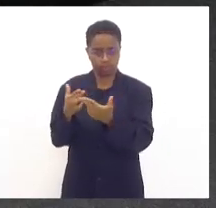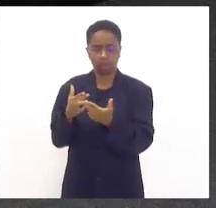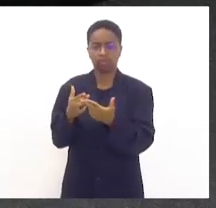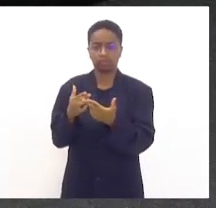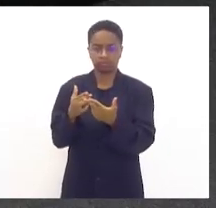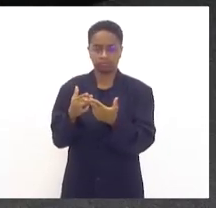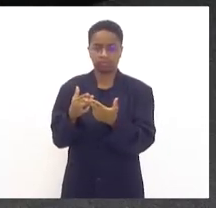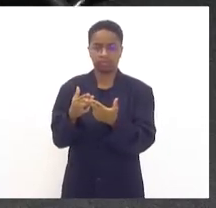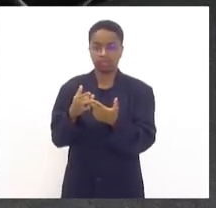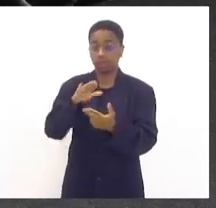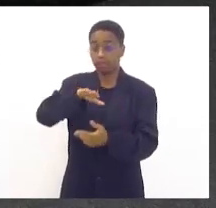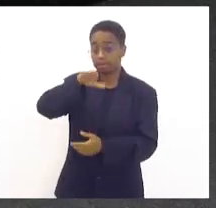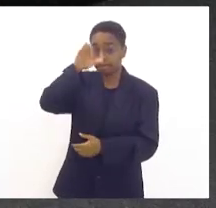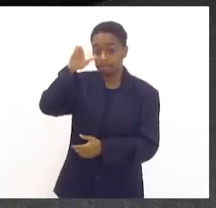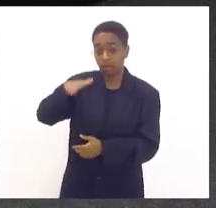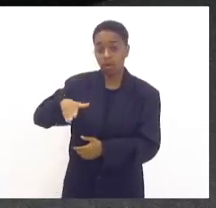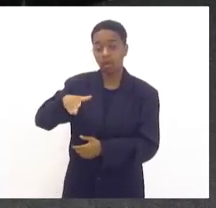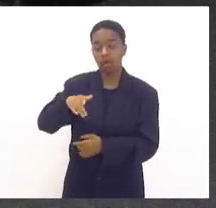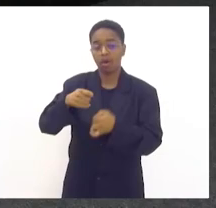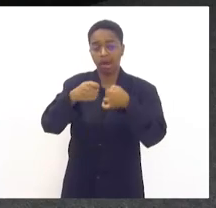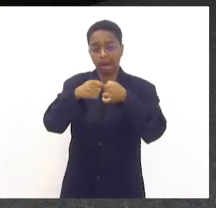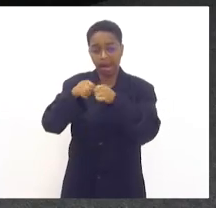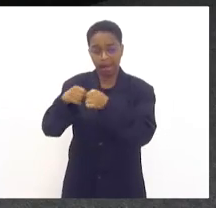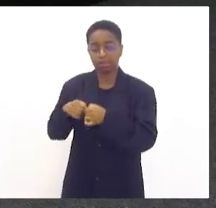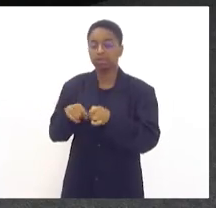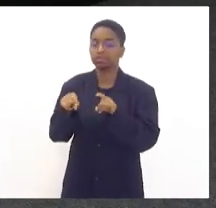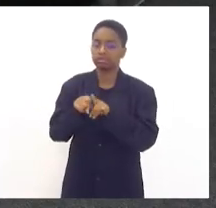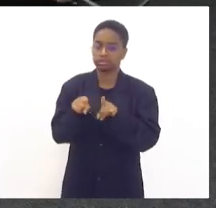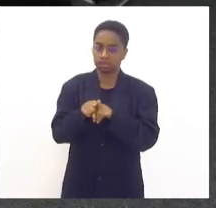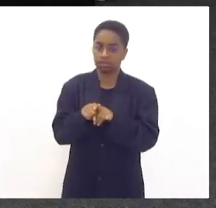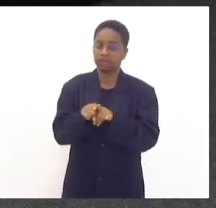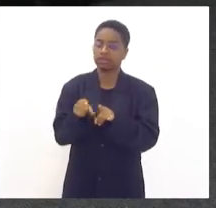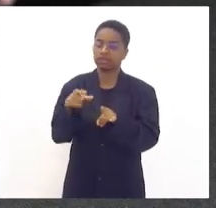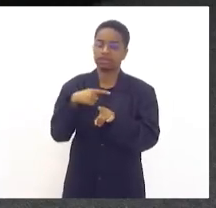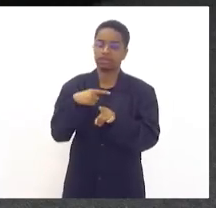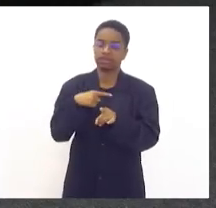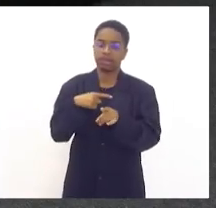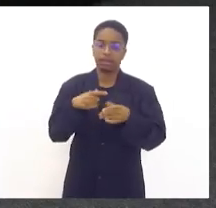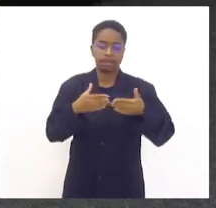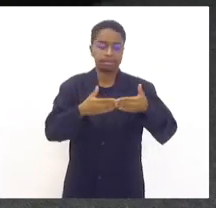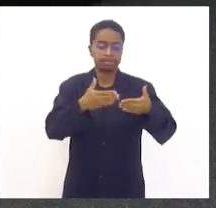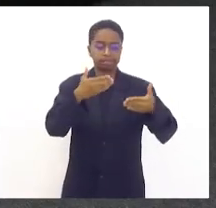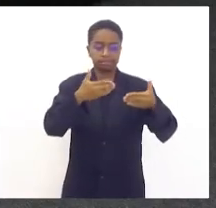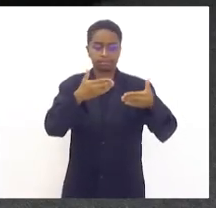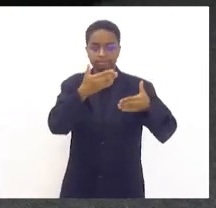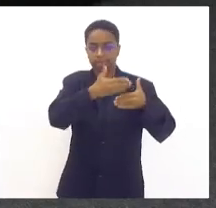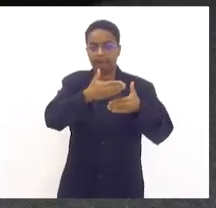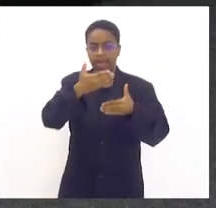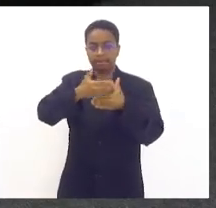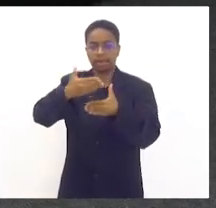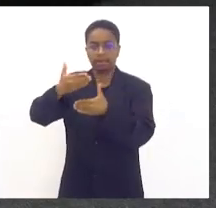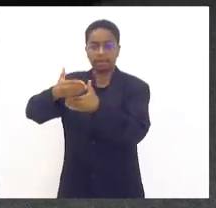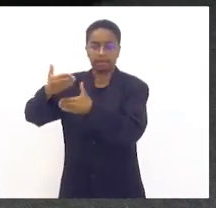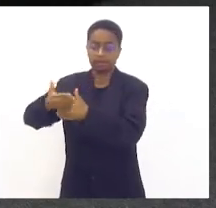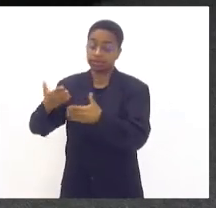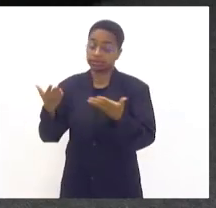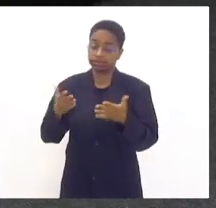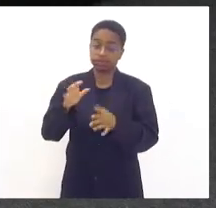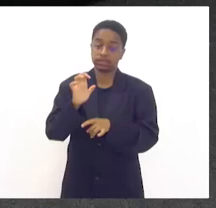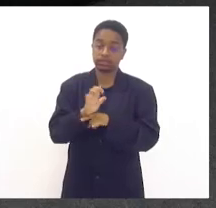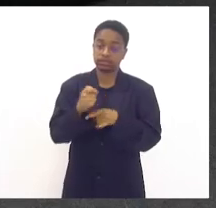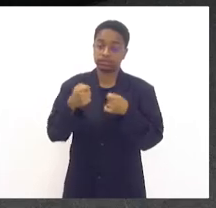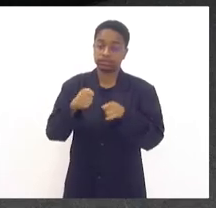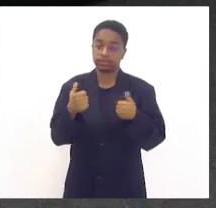Carrapato, infelizmente, barricadas por tudo quanto é lugar. E aí, o Estado tem que dar suporte a esses